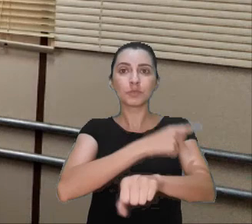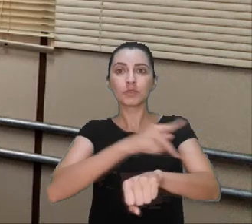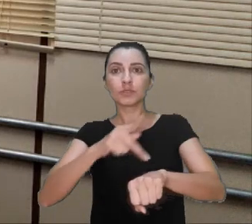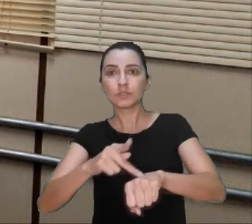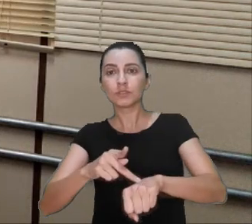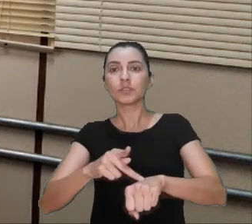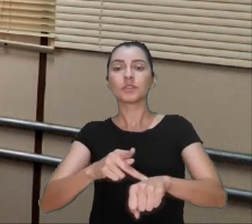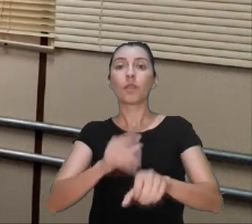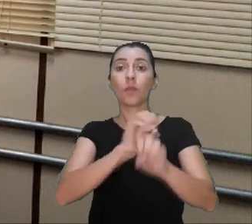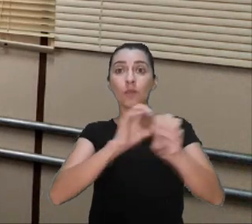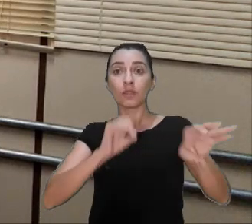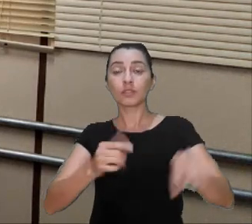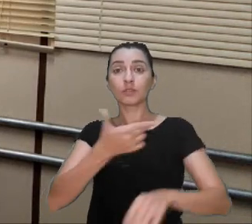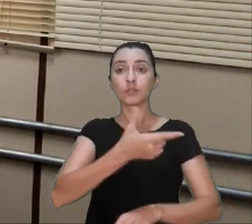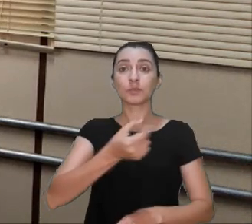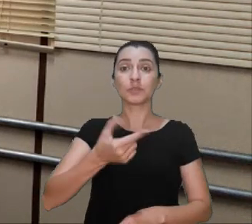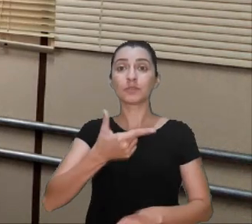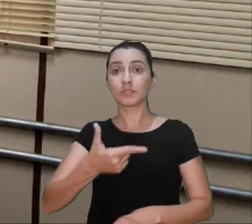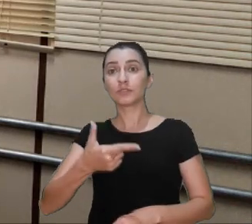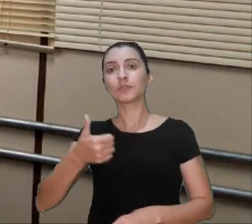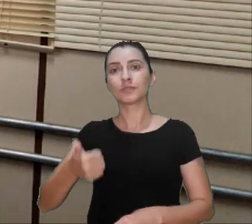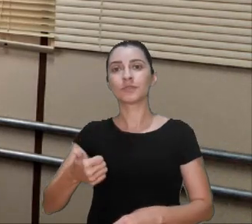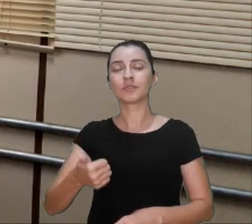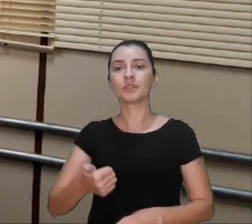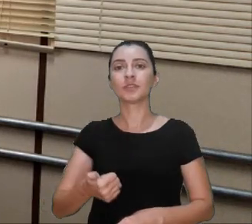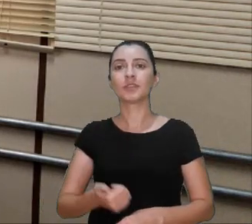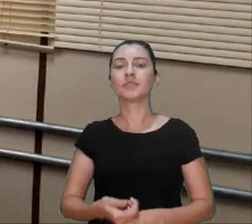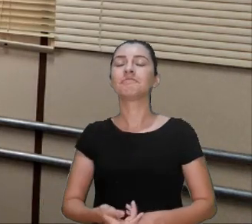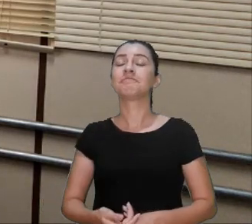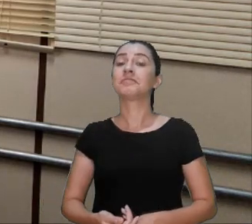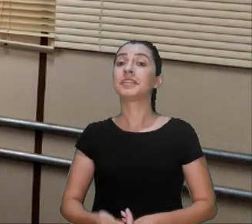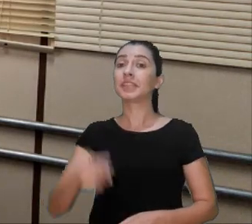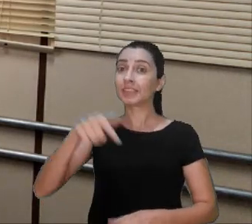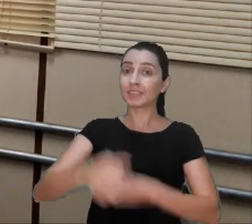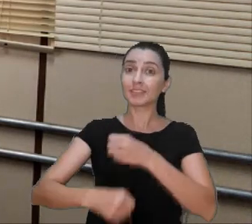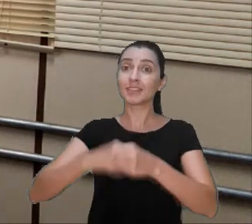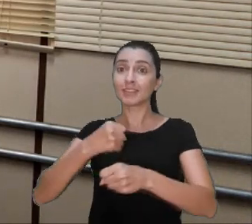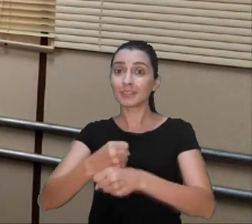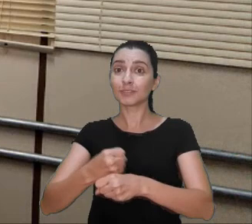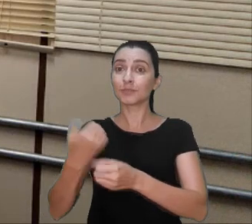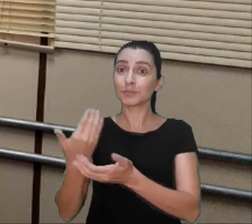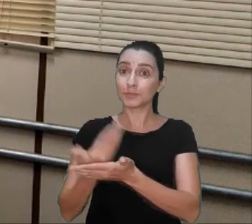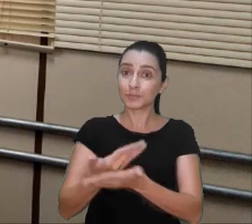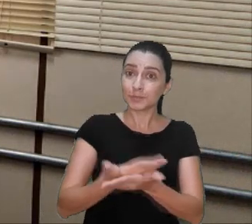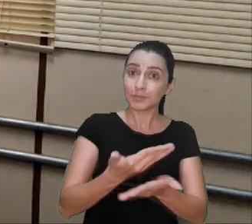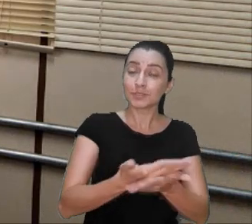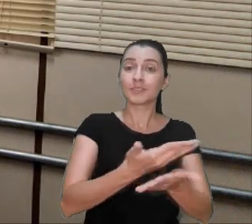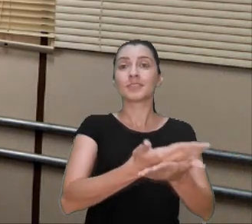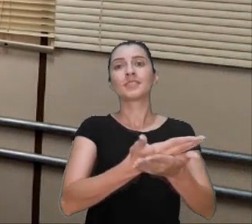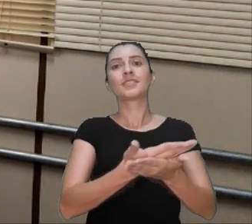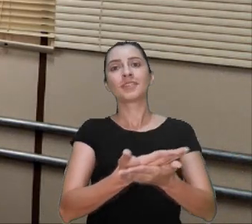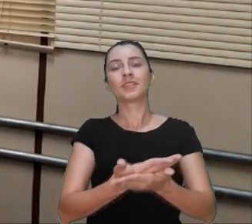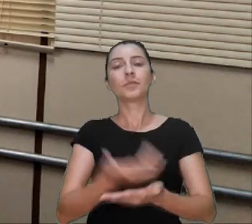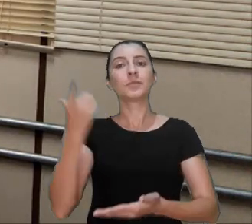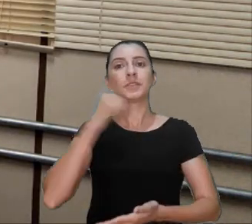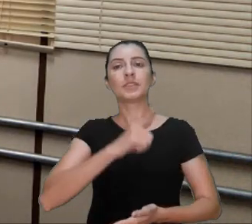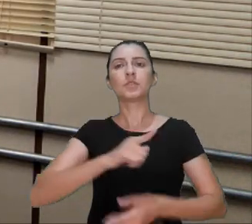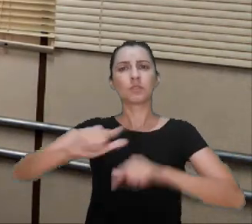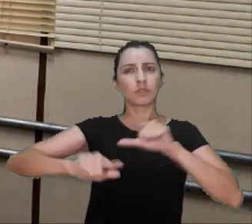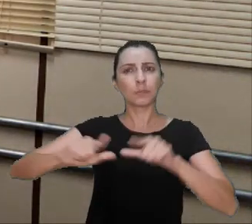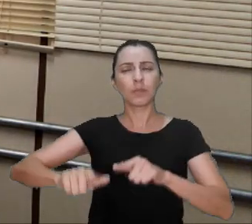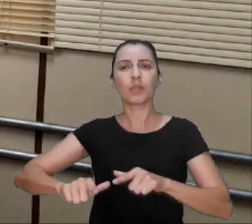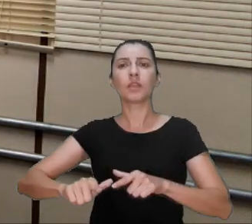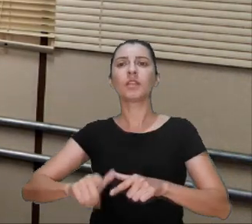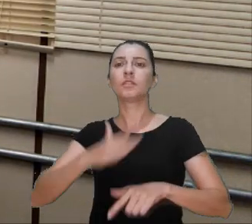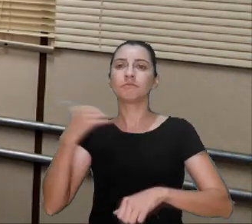sejam bem-vindos à formação continuada online em 2021 e tenhamos um ano letivo